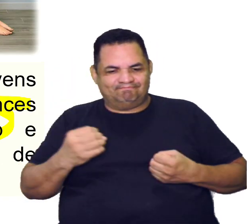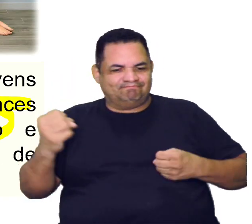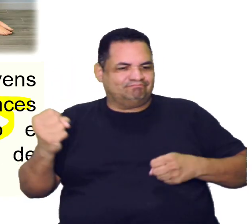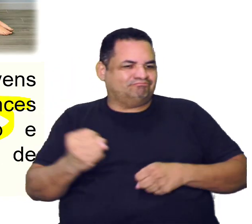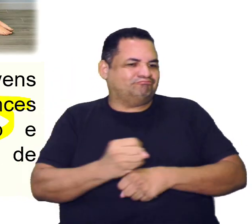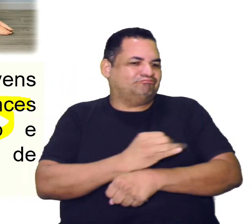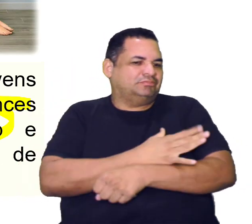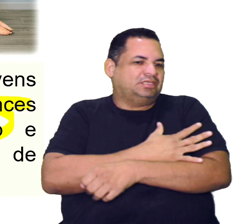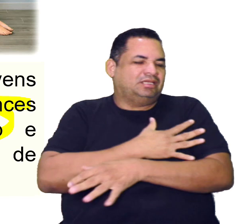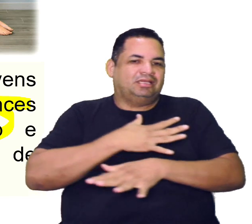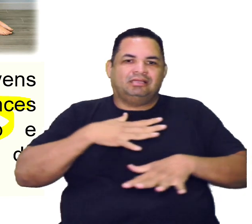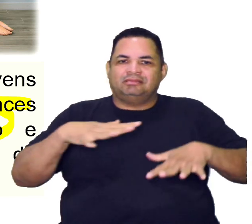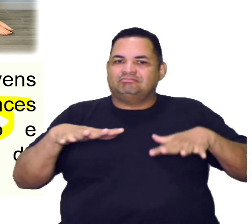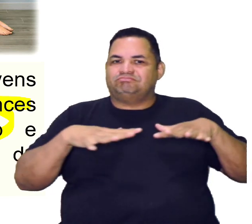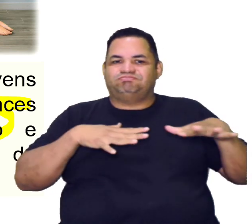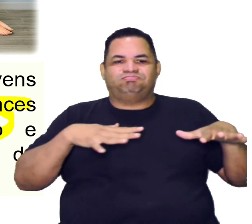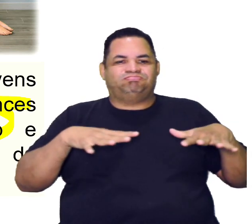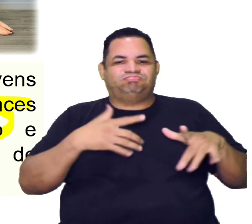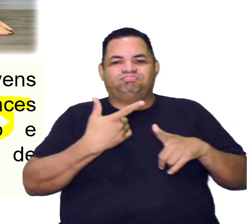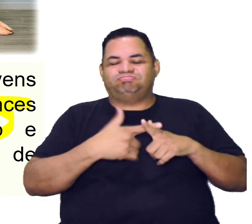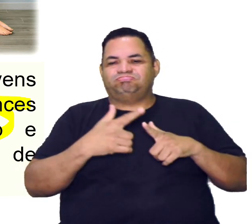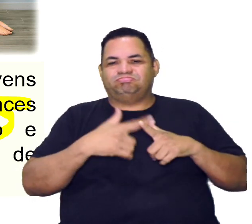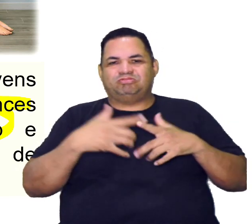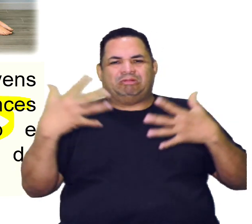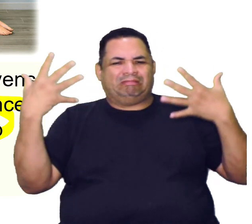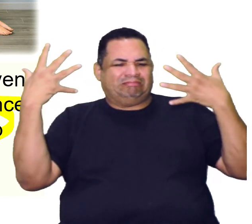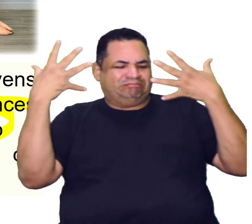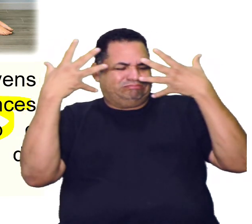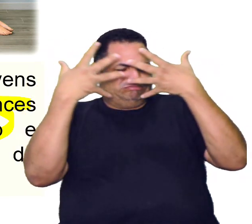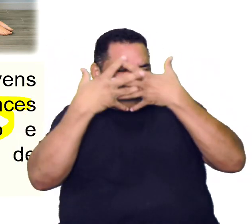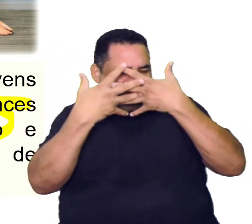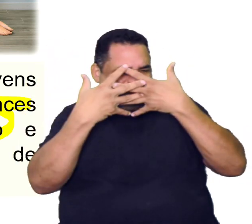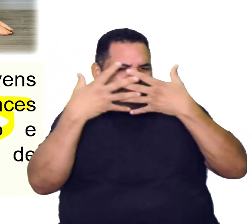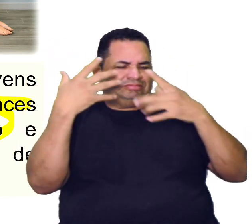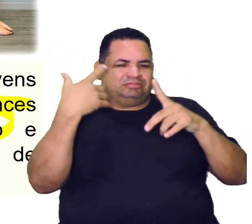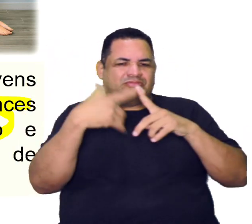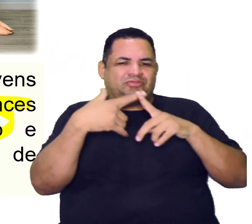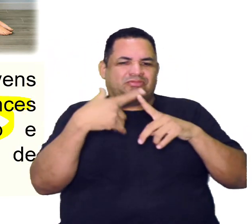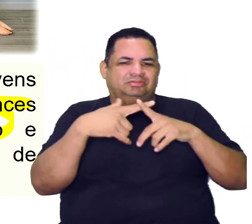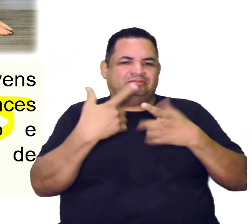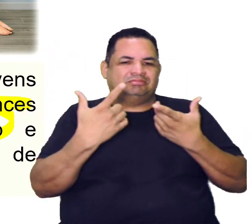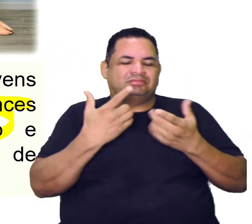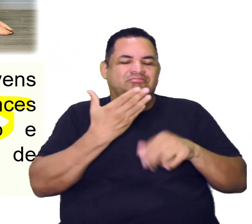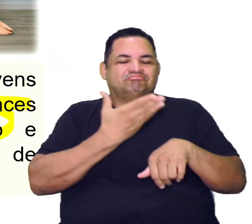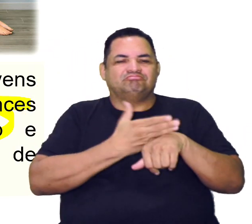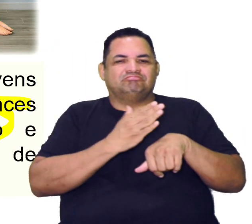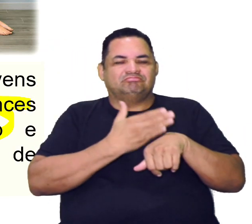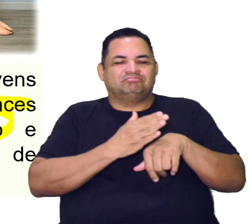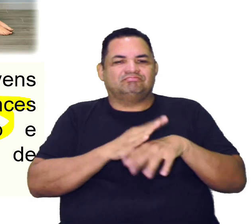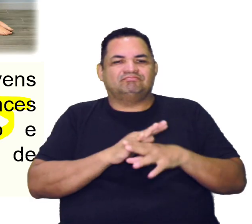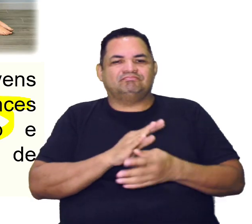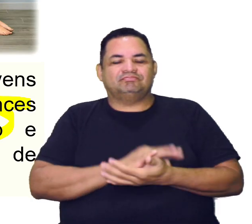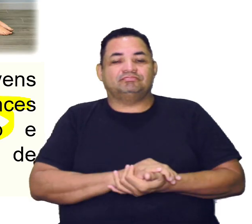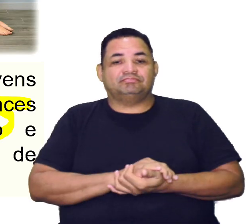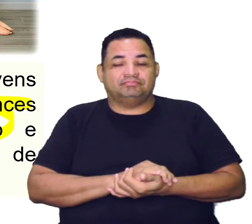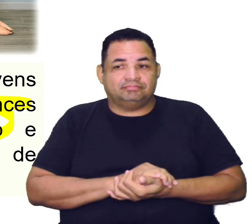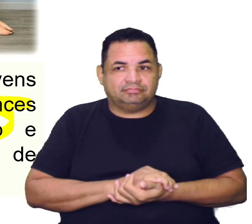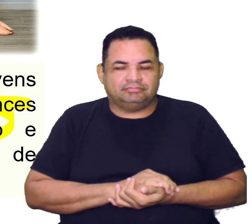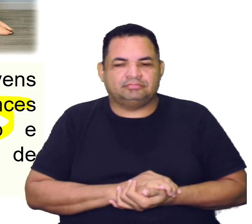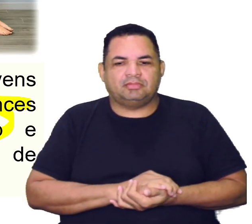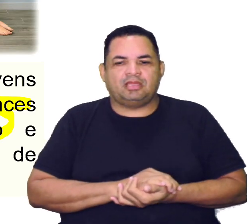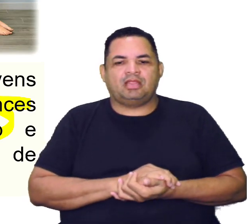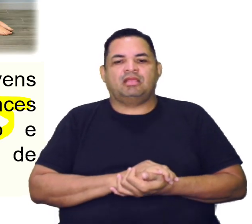emocional muito abalado, muito confuso, porque não estão aí com a realização das suas práticas. Não estou dizendo que